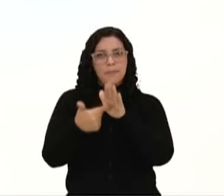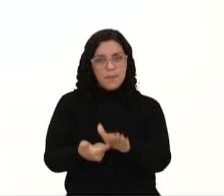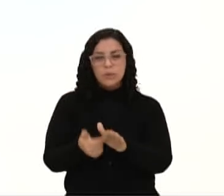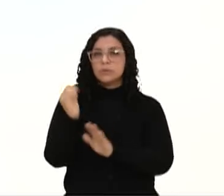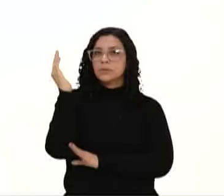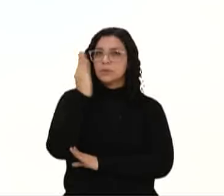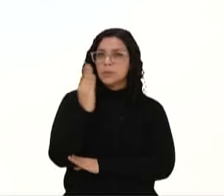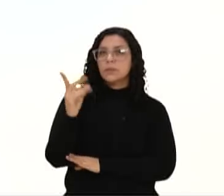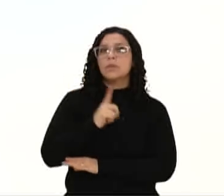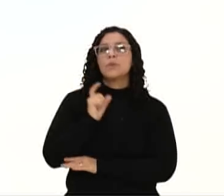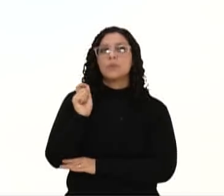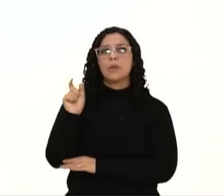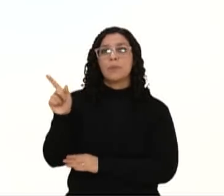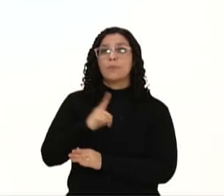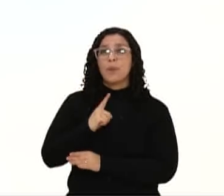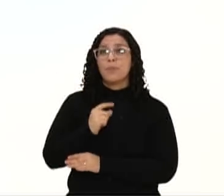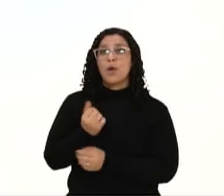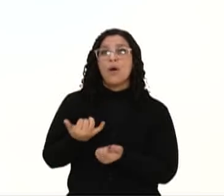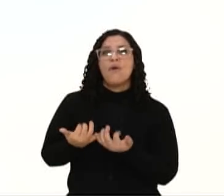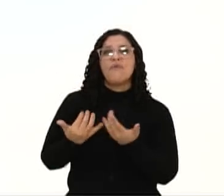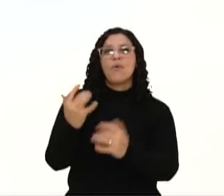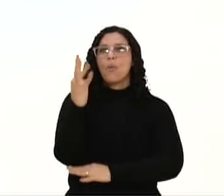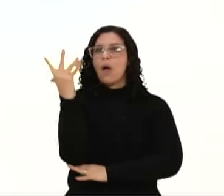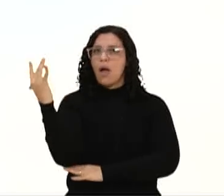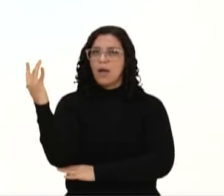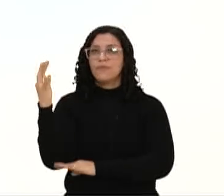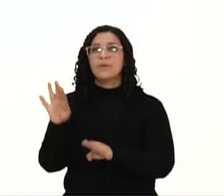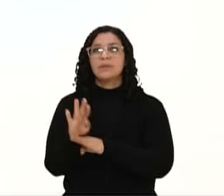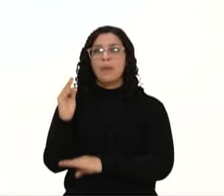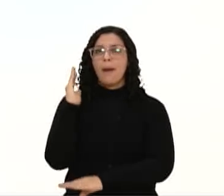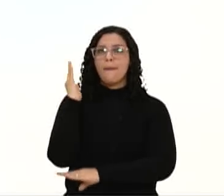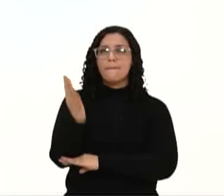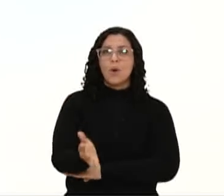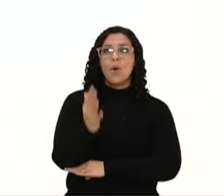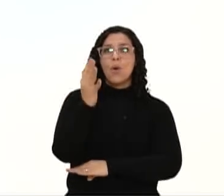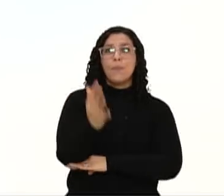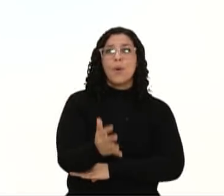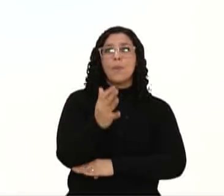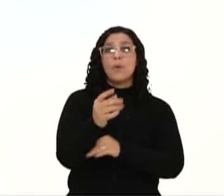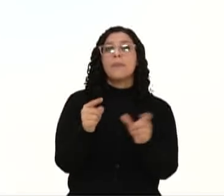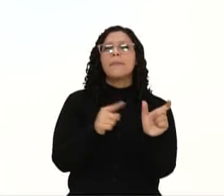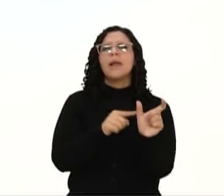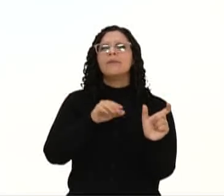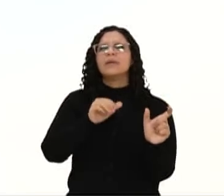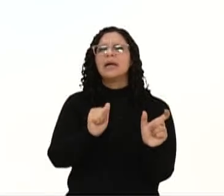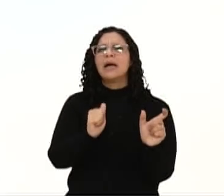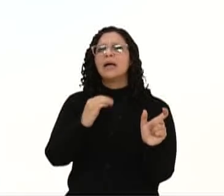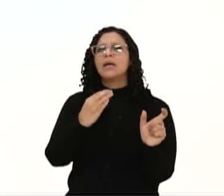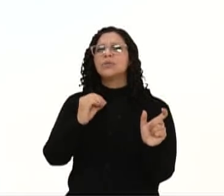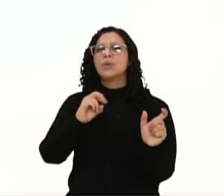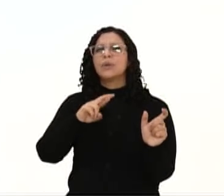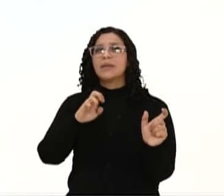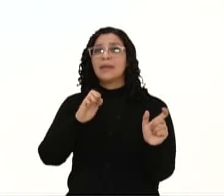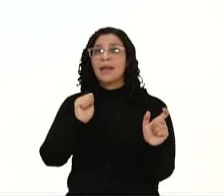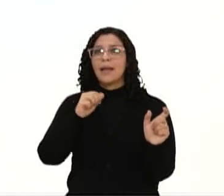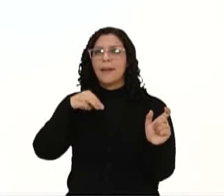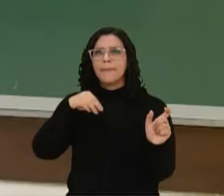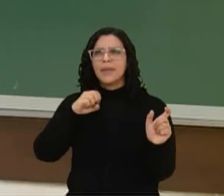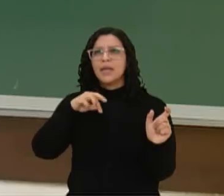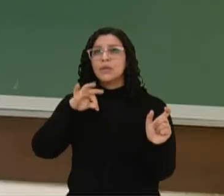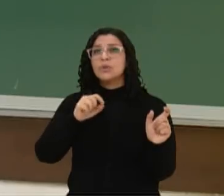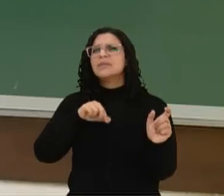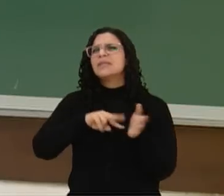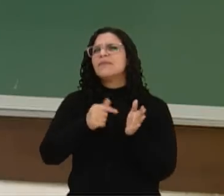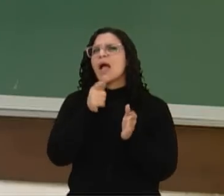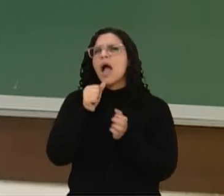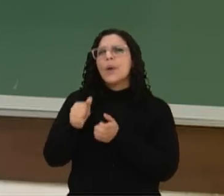do Brasil, nós vamos ter queimadas, o desmatamento e o assoreamento, que aí a gente vai falar um pouquinho de cada um deles, né? Quando eu